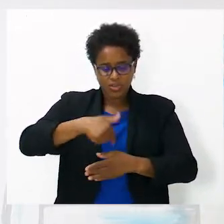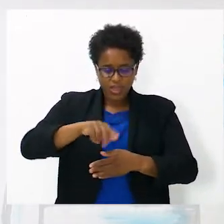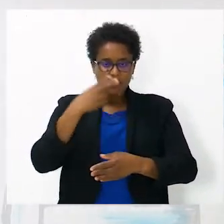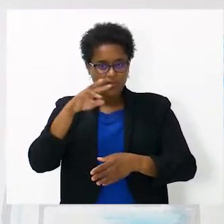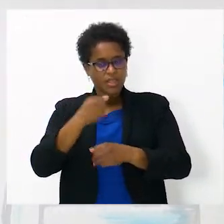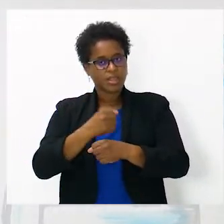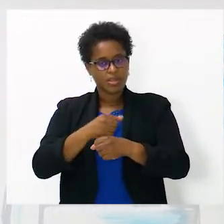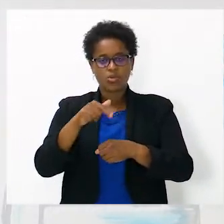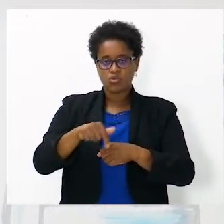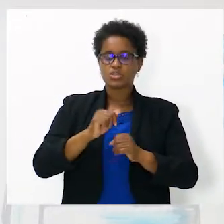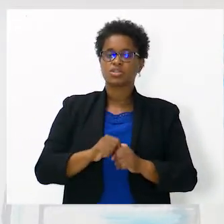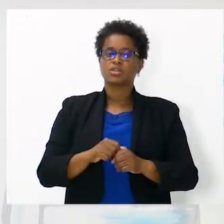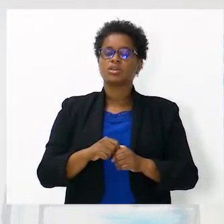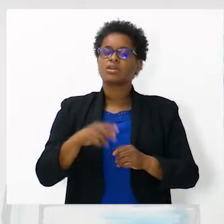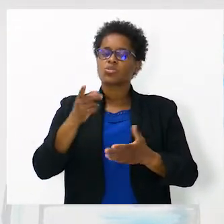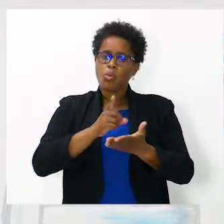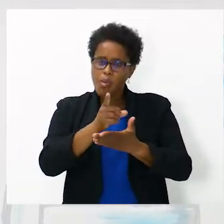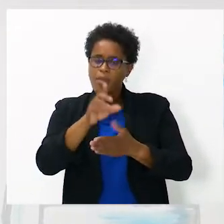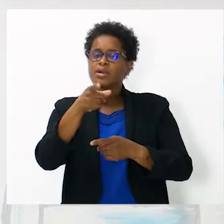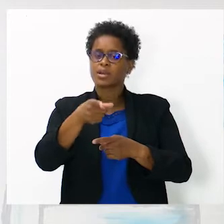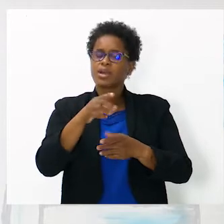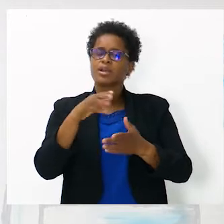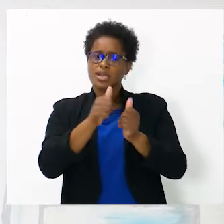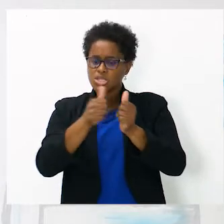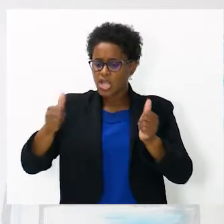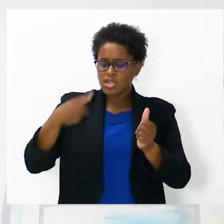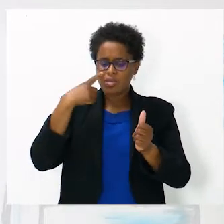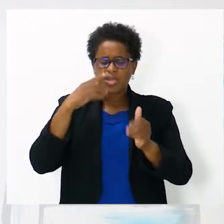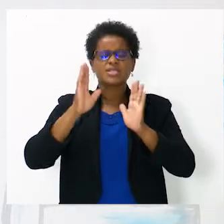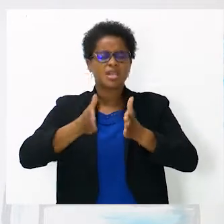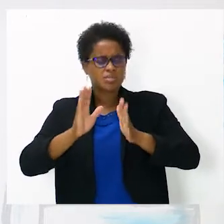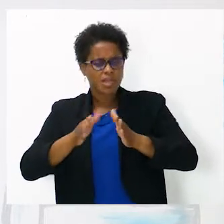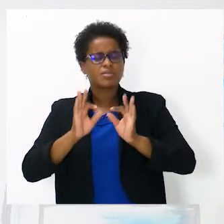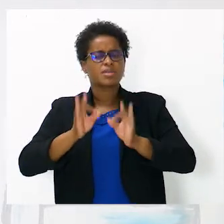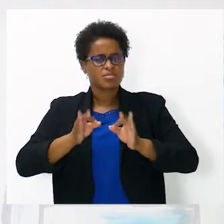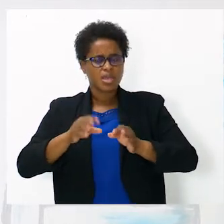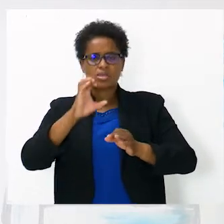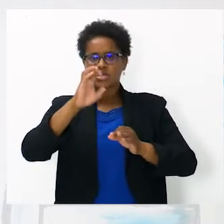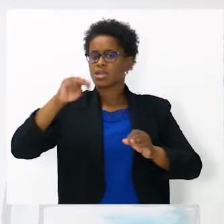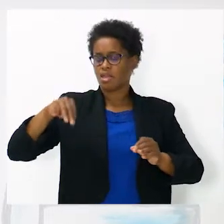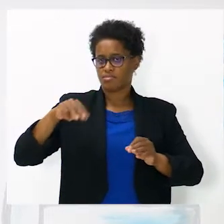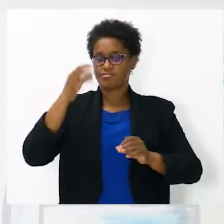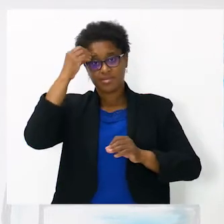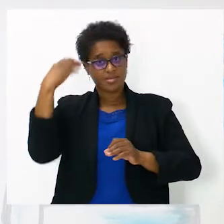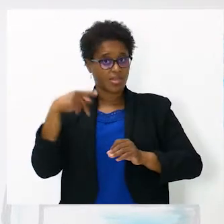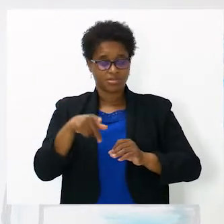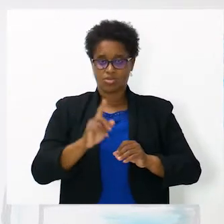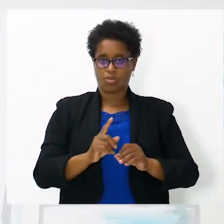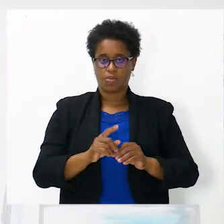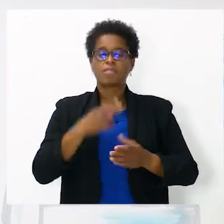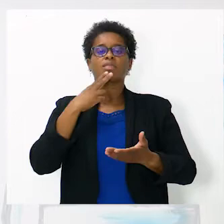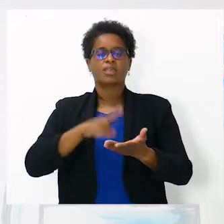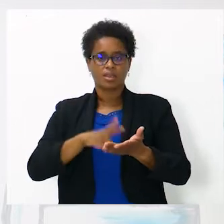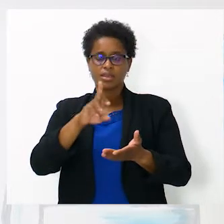ver hoje. No mapa, as distâncias aparecem sempre em centímetros. Não esquecem disso. E,